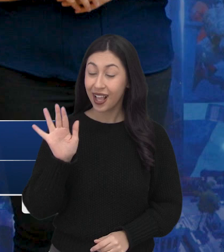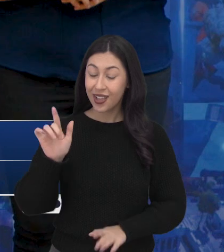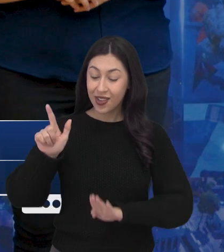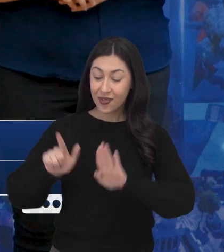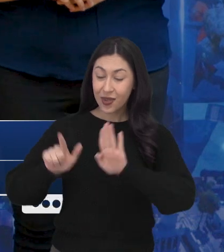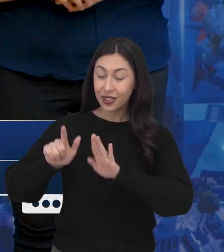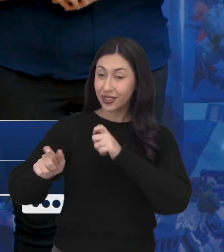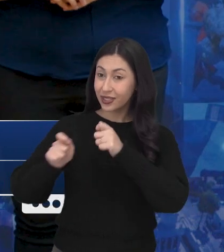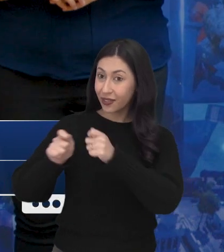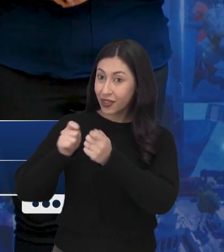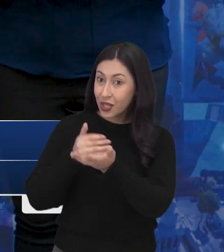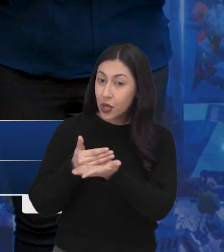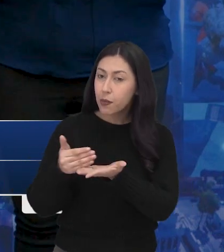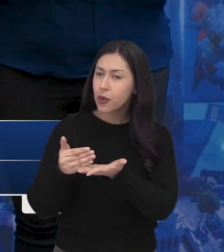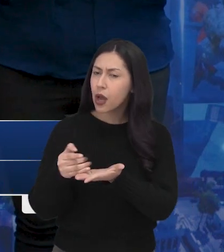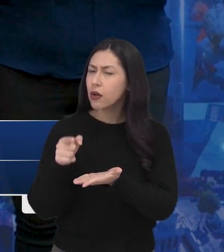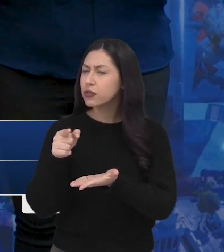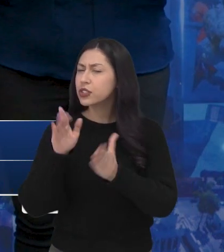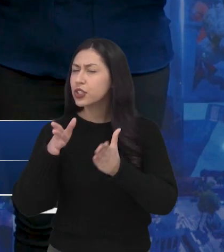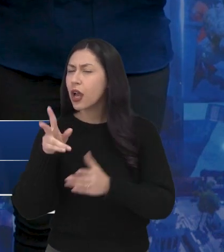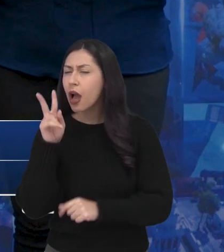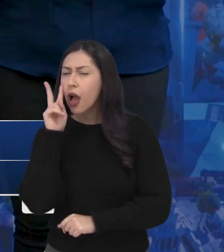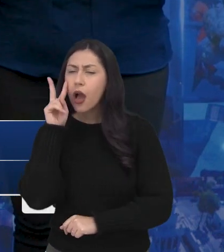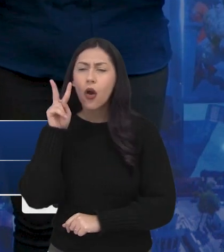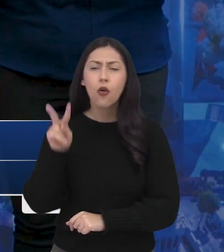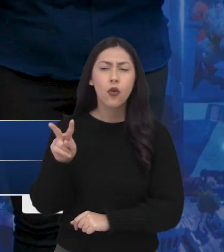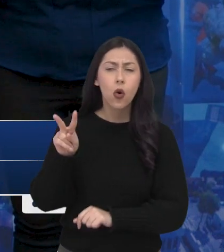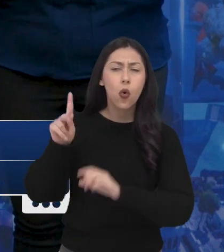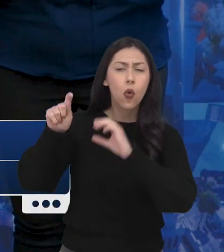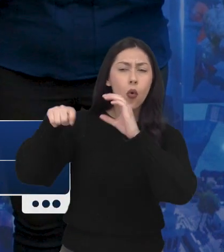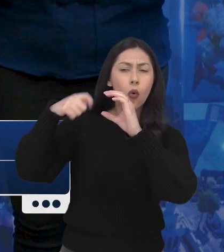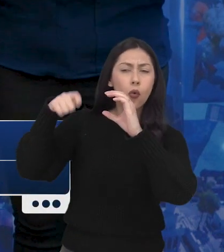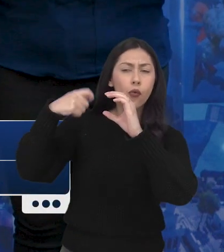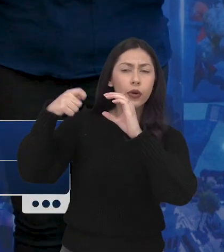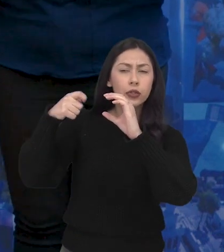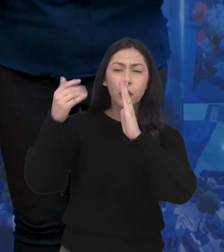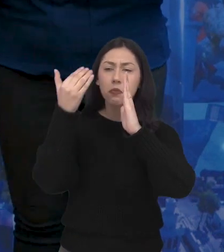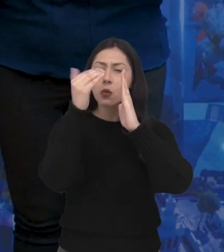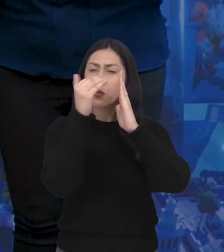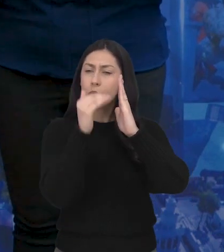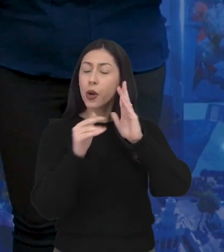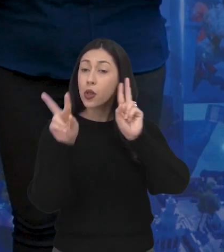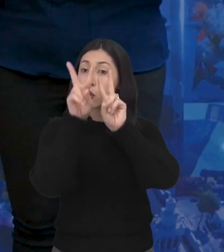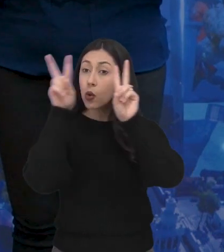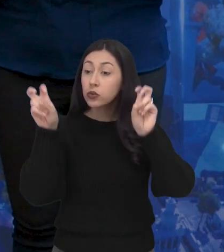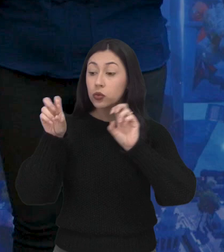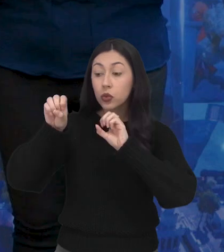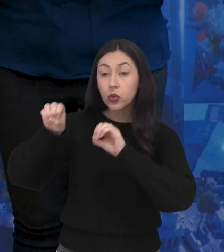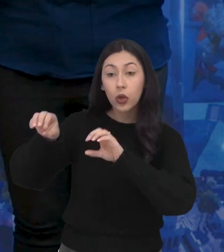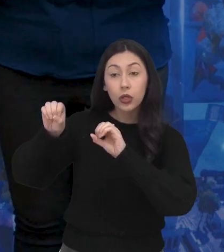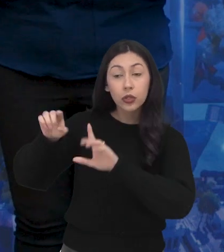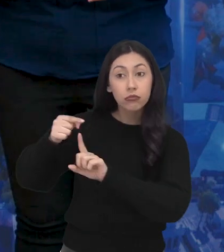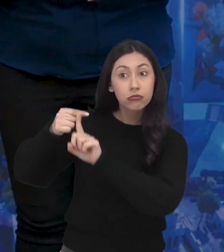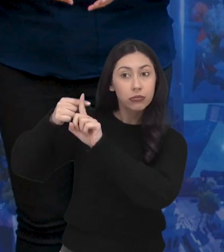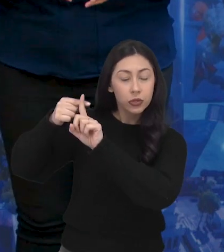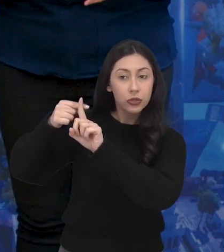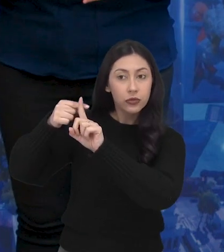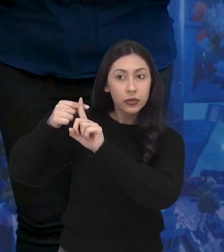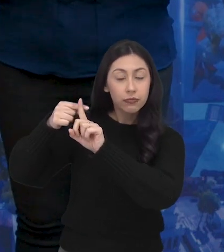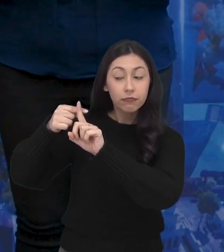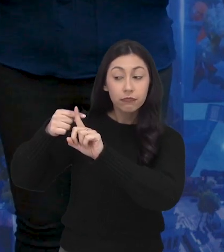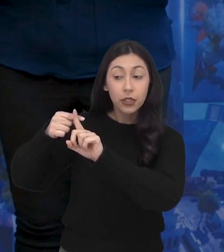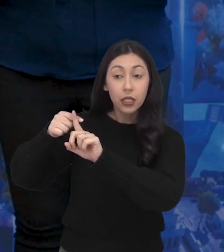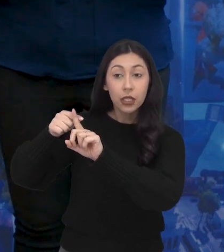Olá, boletim entrevista no ar. Você provavelmente viu recentemente algum vídeo ou conteúdo viralizado falando sobre a educação